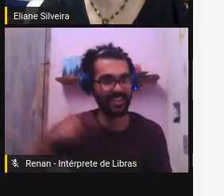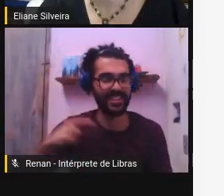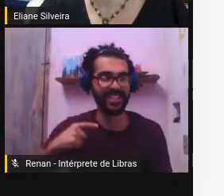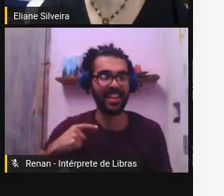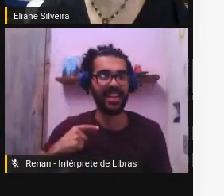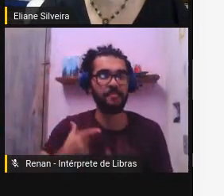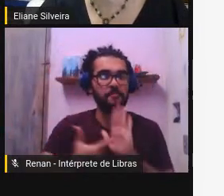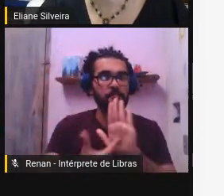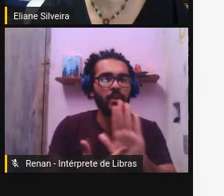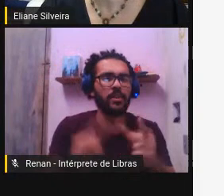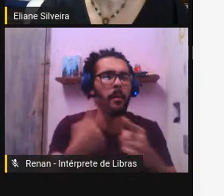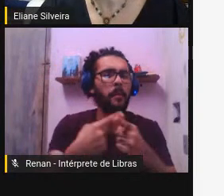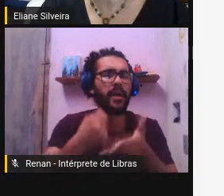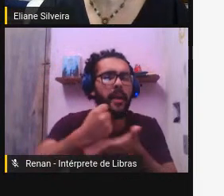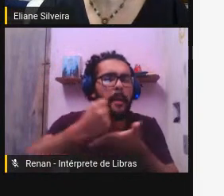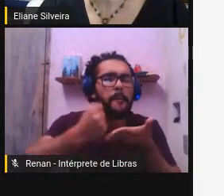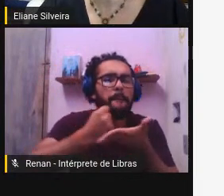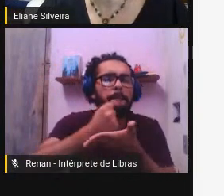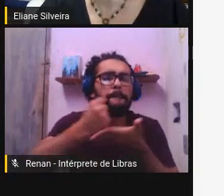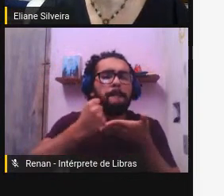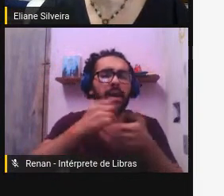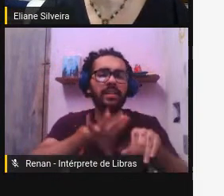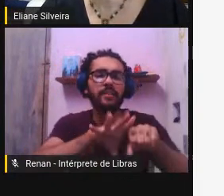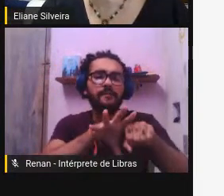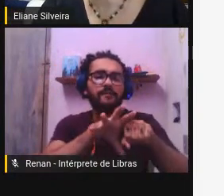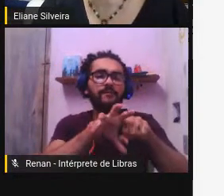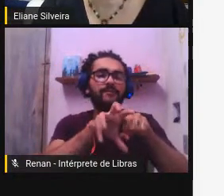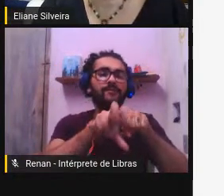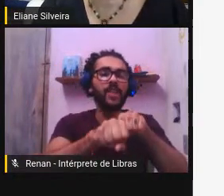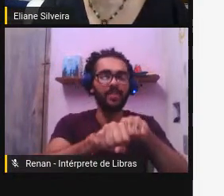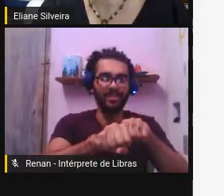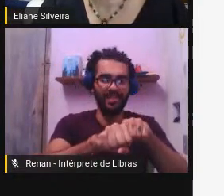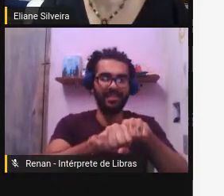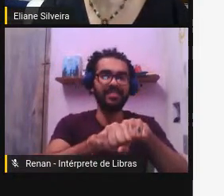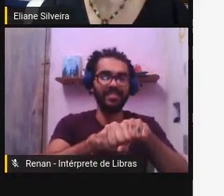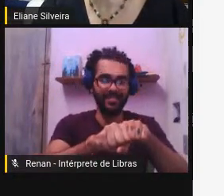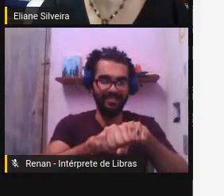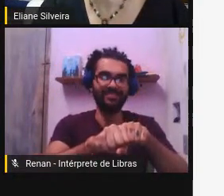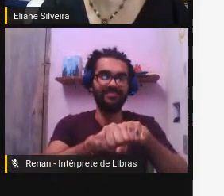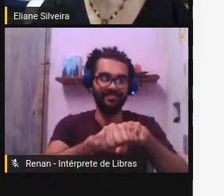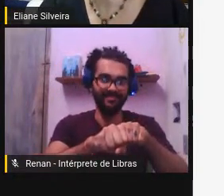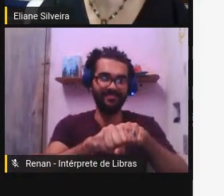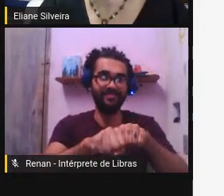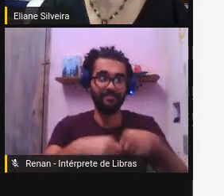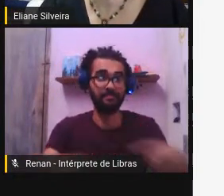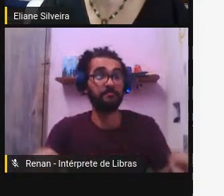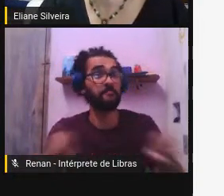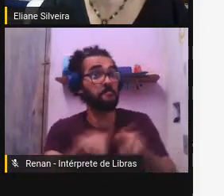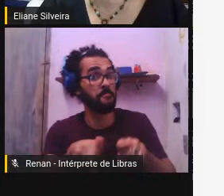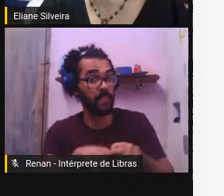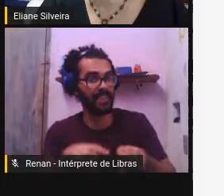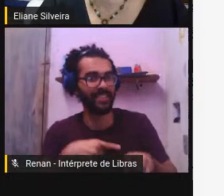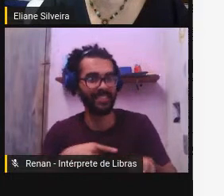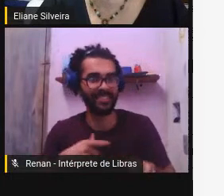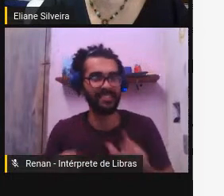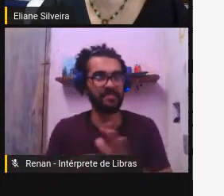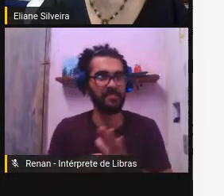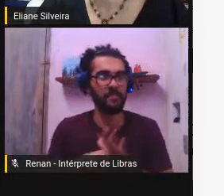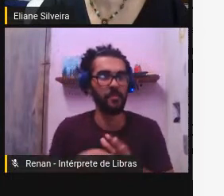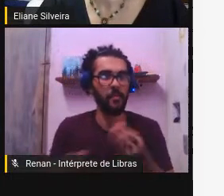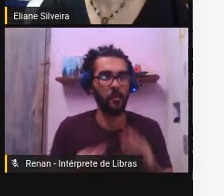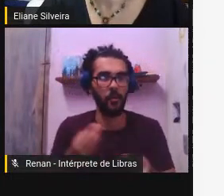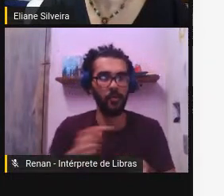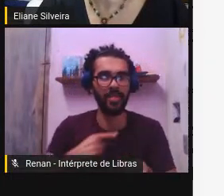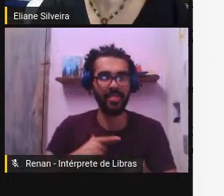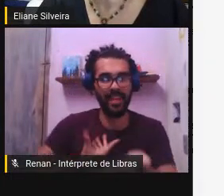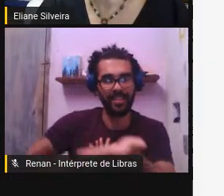algumas lembranças da infância o que pode ser narrado a Stryper em virtude da horizontalidade da relação entre eles.